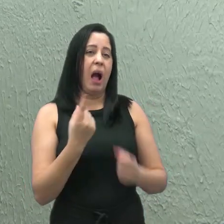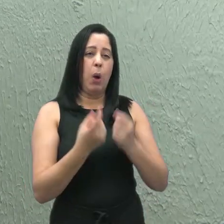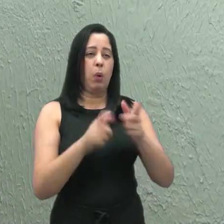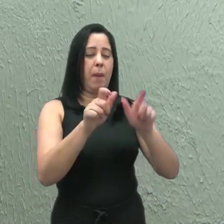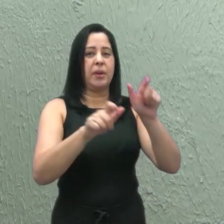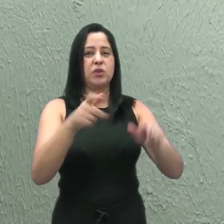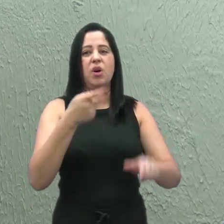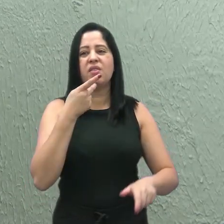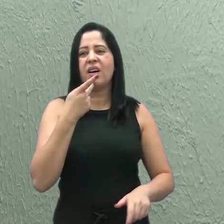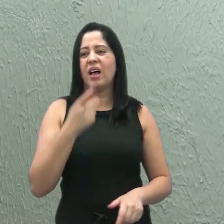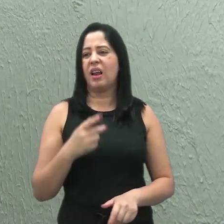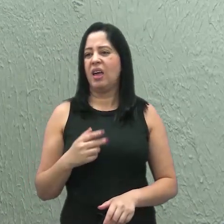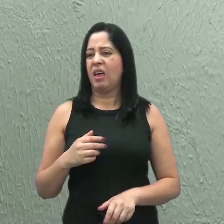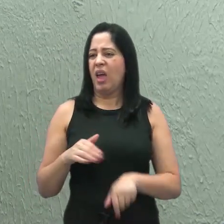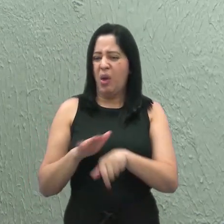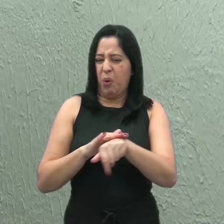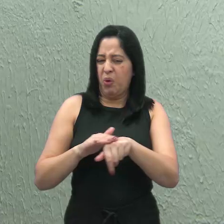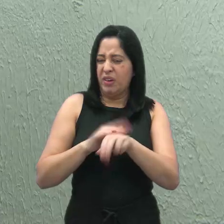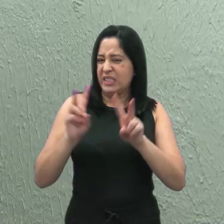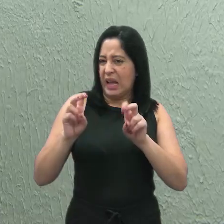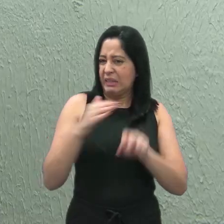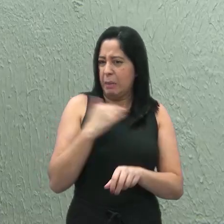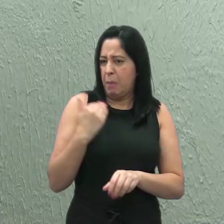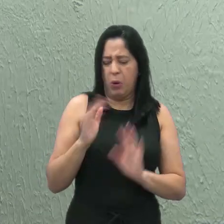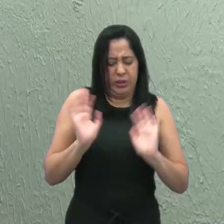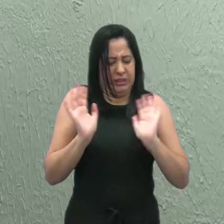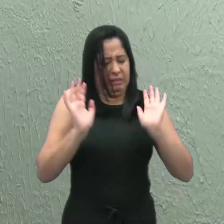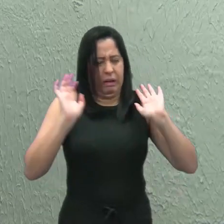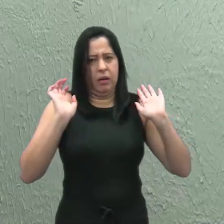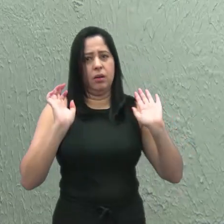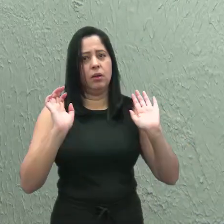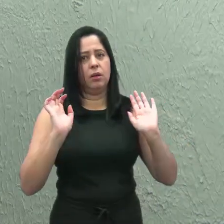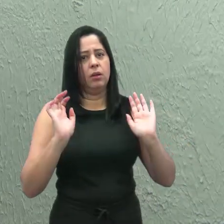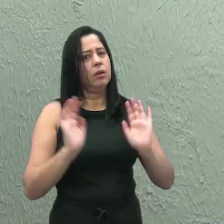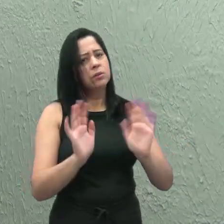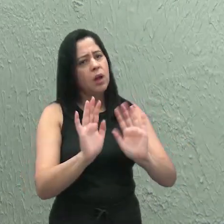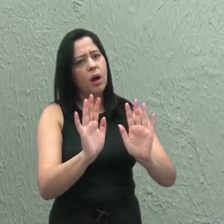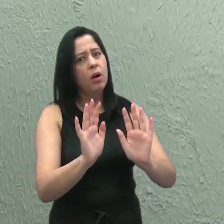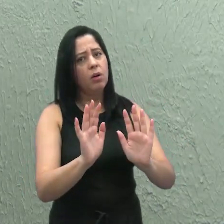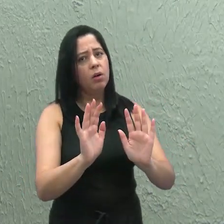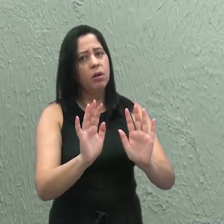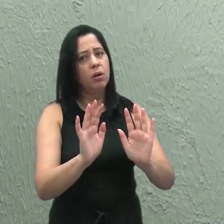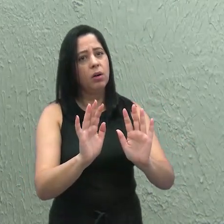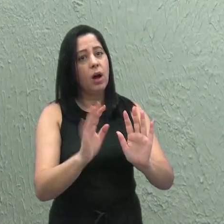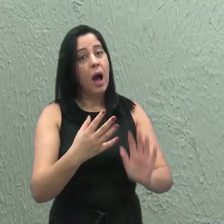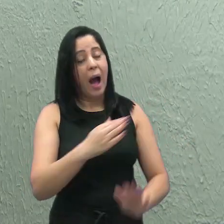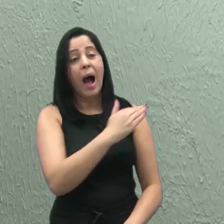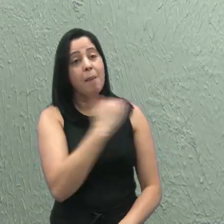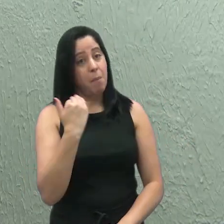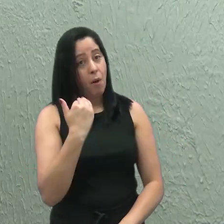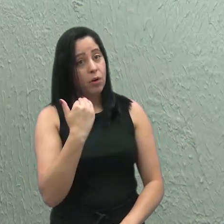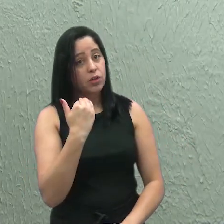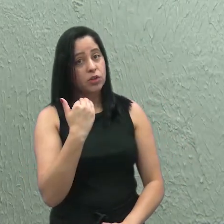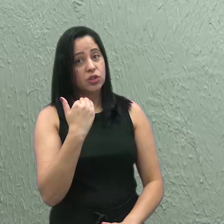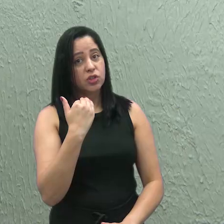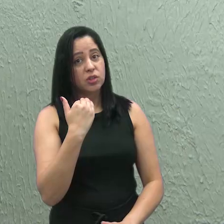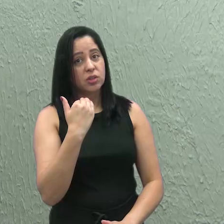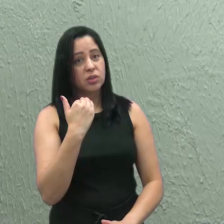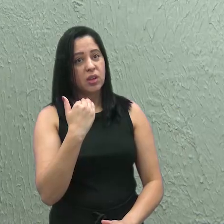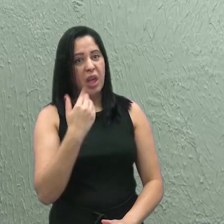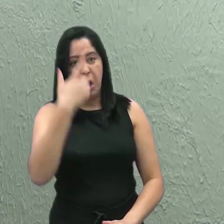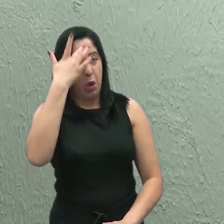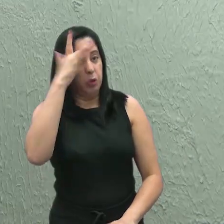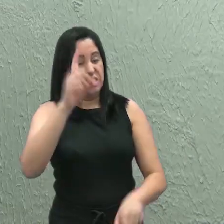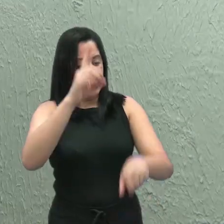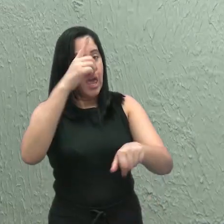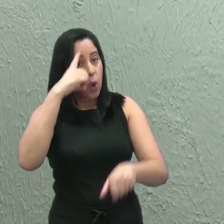pessoas que falam, falar da morte em casa, vou trazer isso para a minha vida. Não, você não vai trazer isso para a sua vida. Ela já está. A